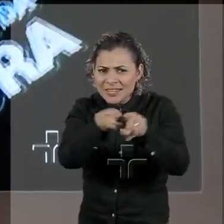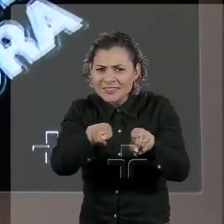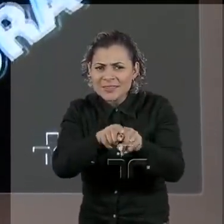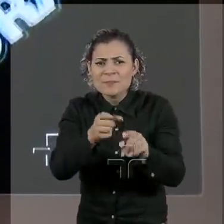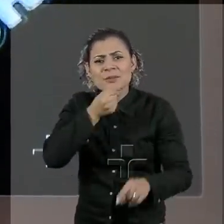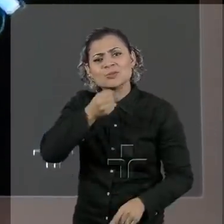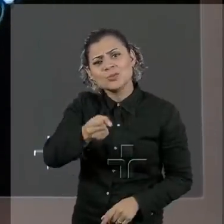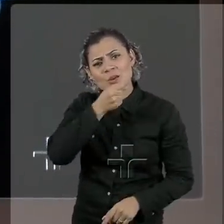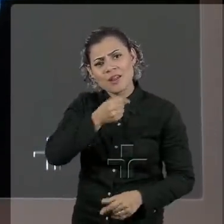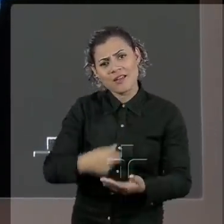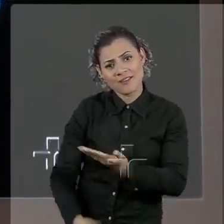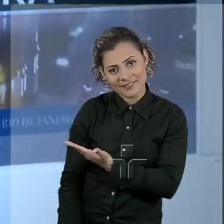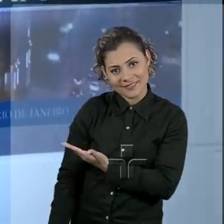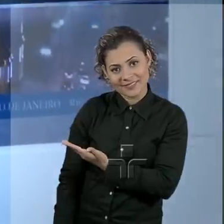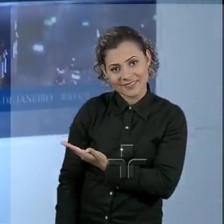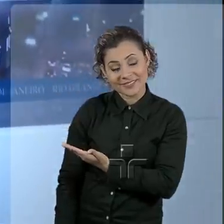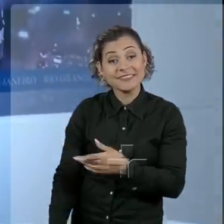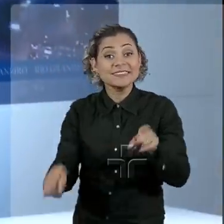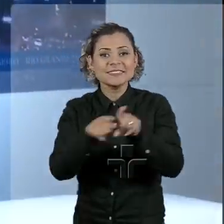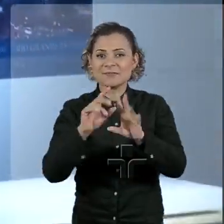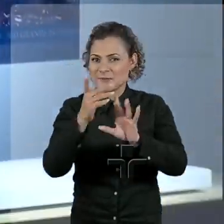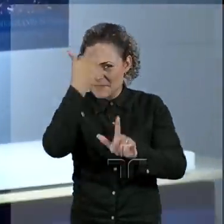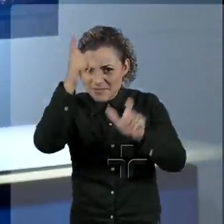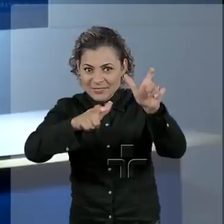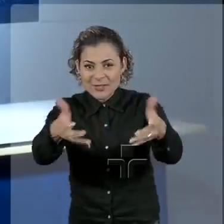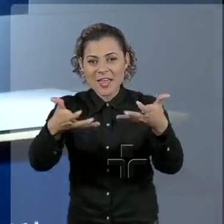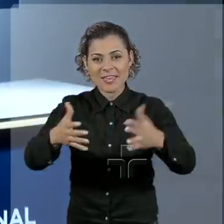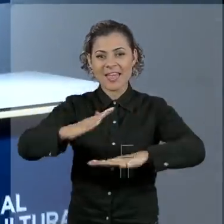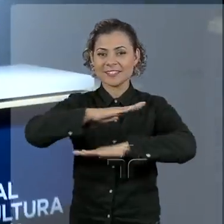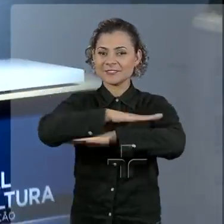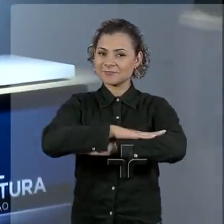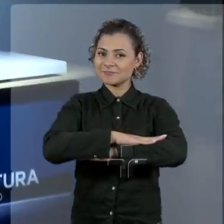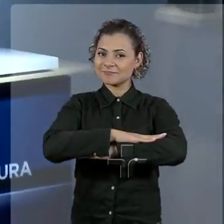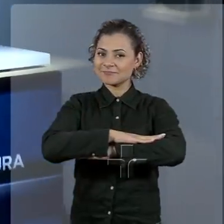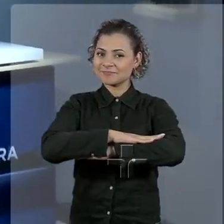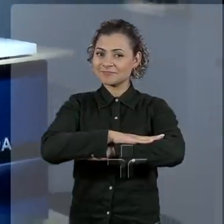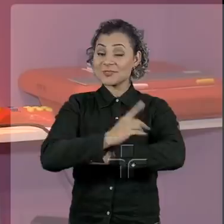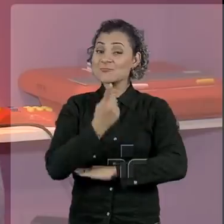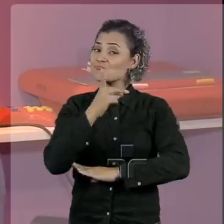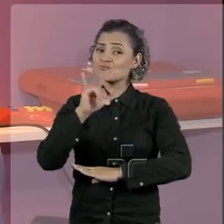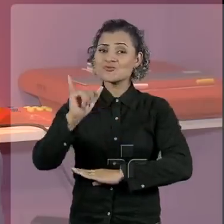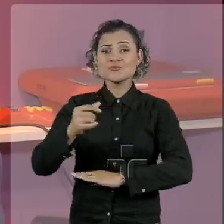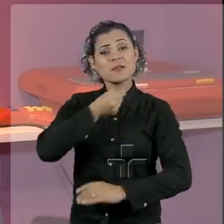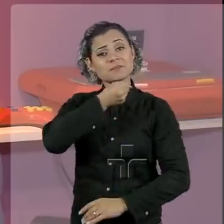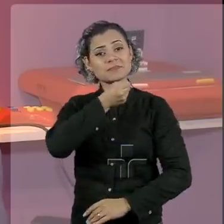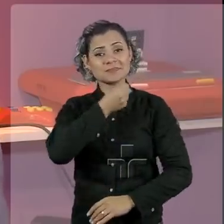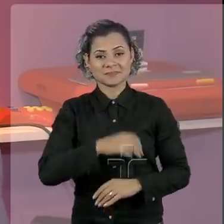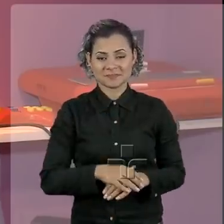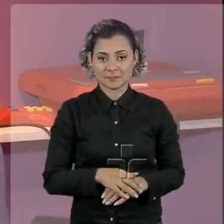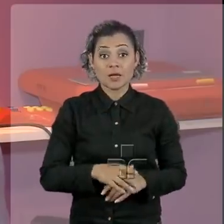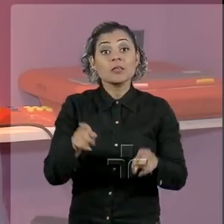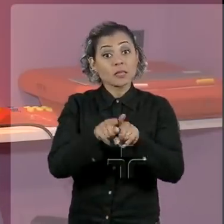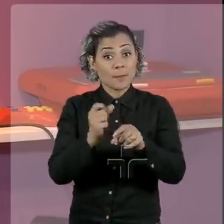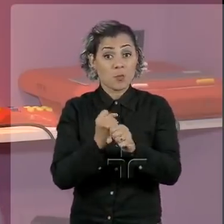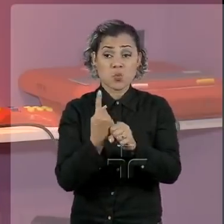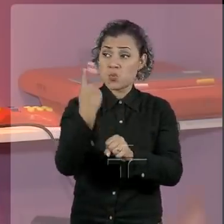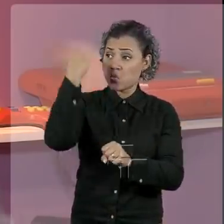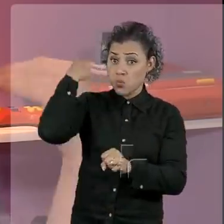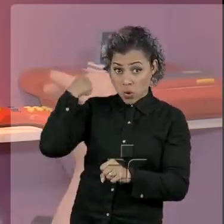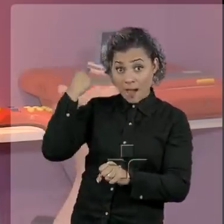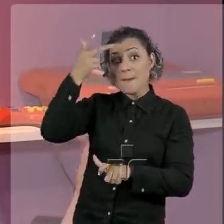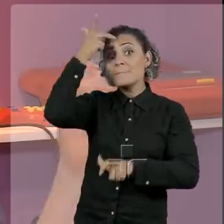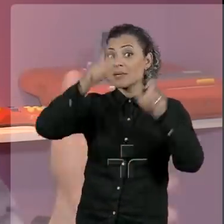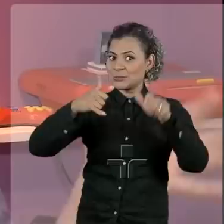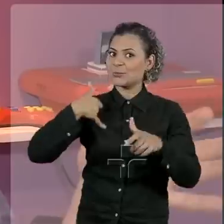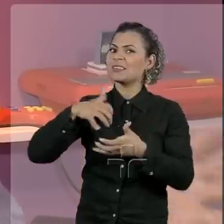jornal também está aqui, para quem quiser se sentir âncora por um dia. E não só tem os programas mais antigos, que são para as pessoas